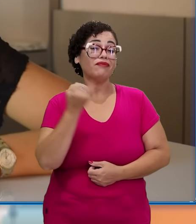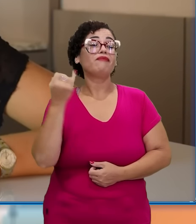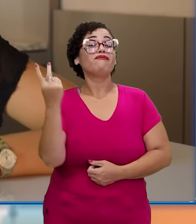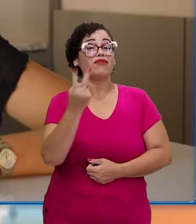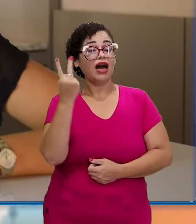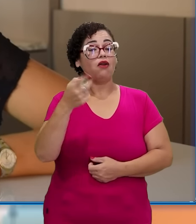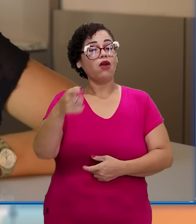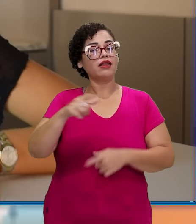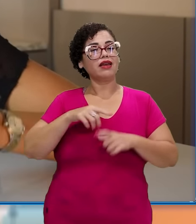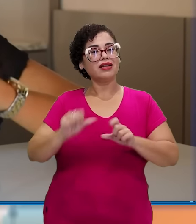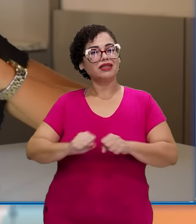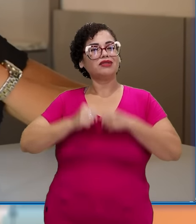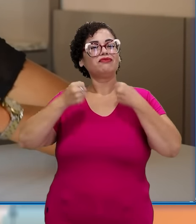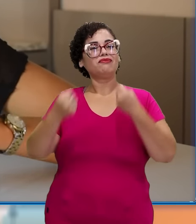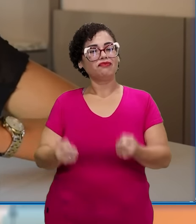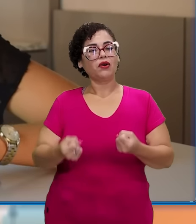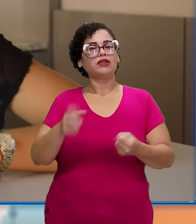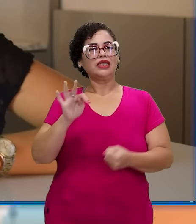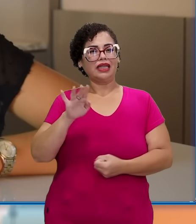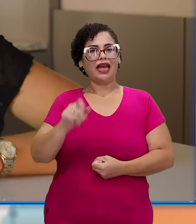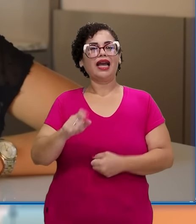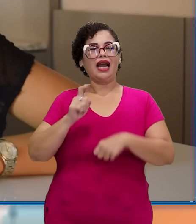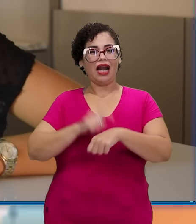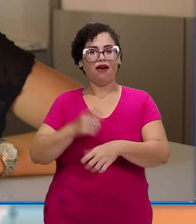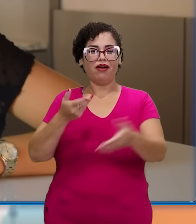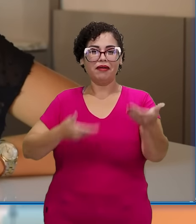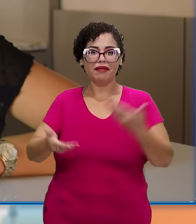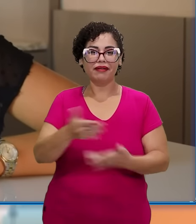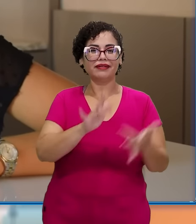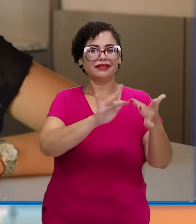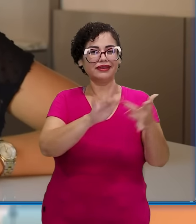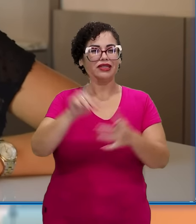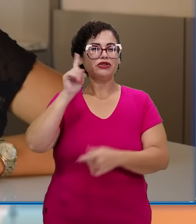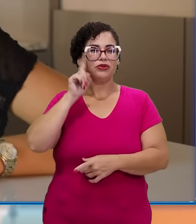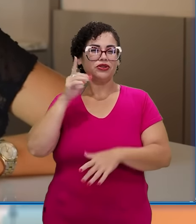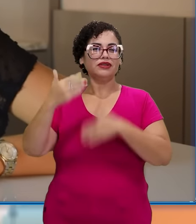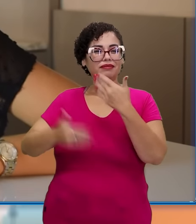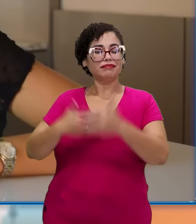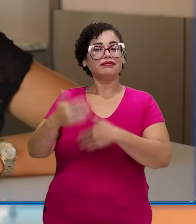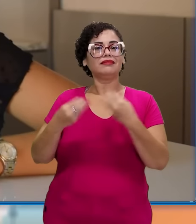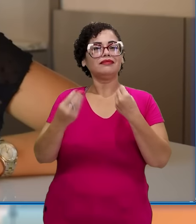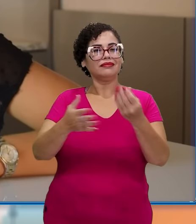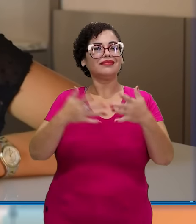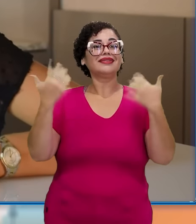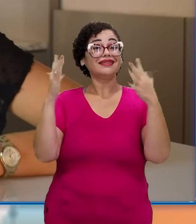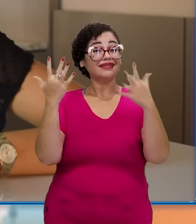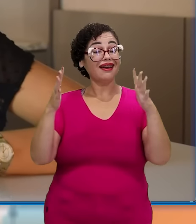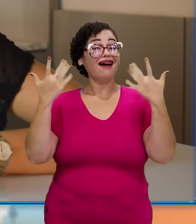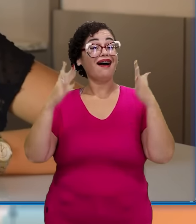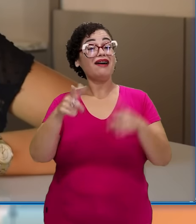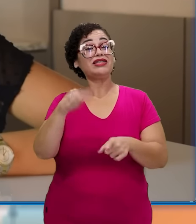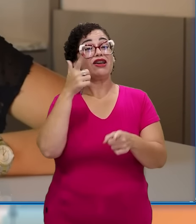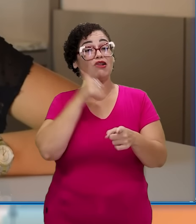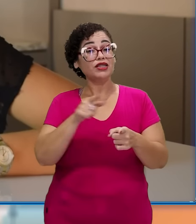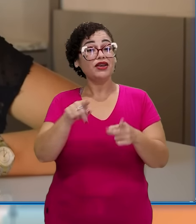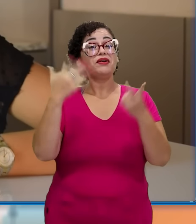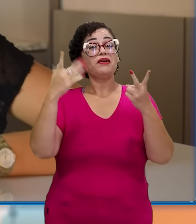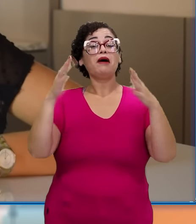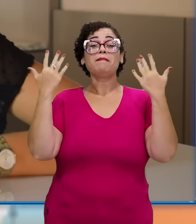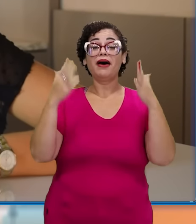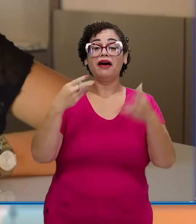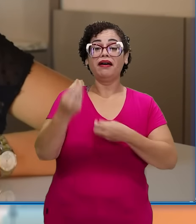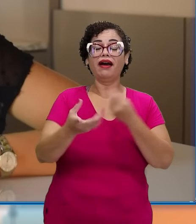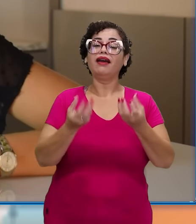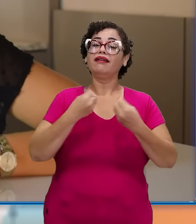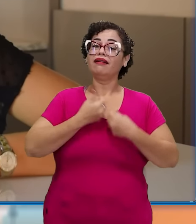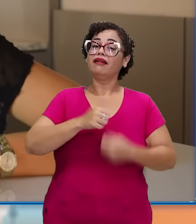valorizar e reconhecer os esforços da pessoa conté na hora de interagir no dia a dia celebrando sempre as